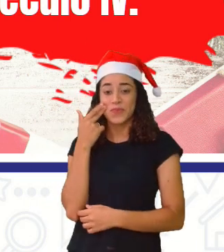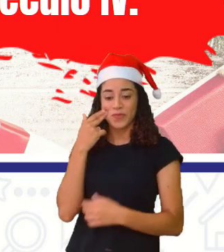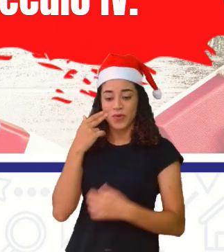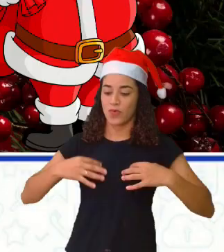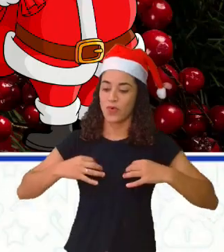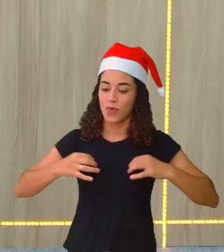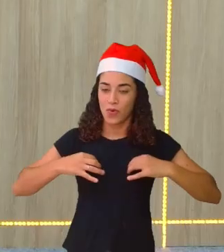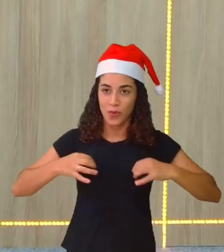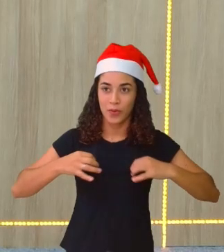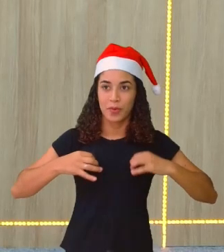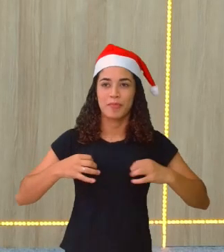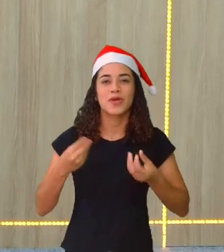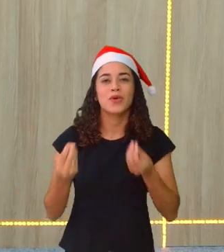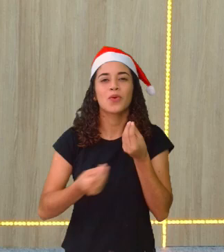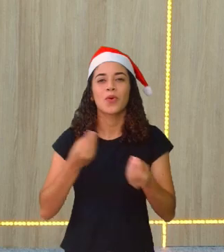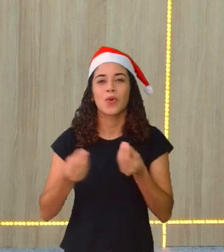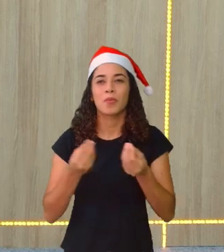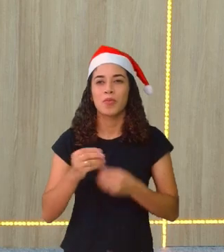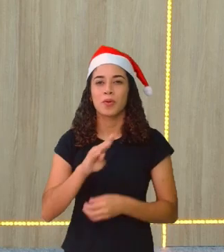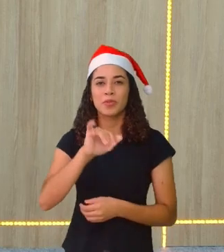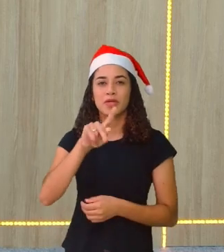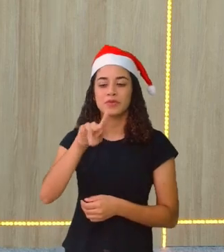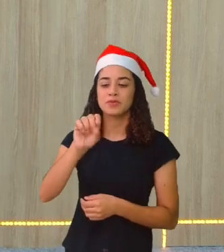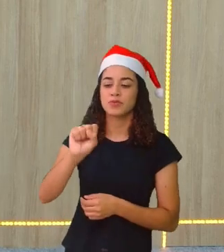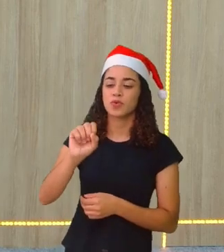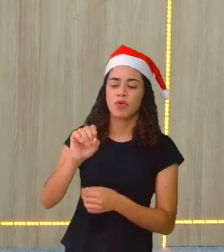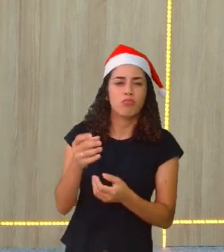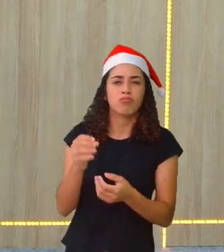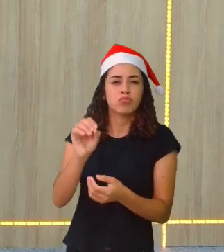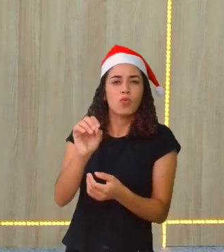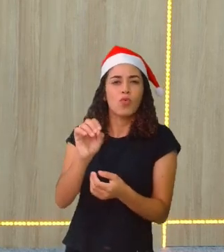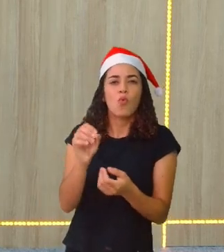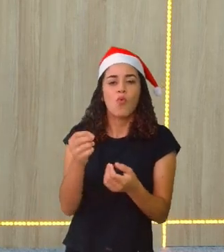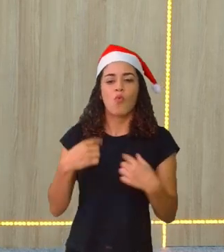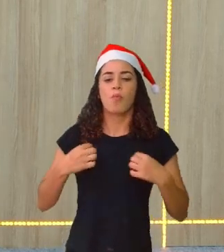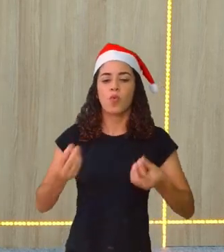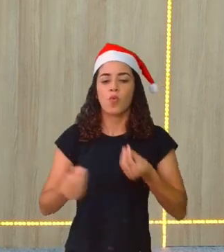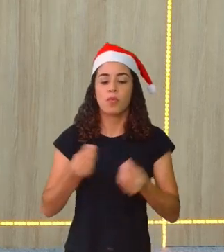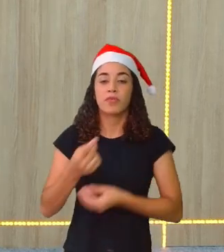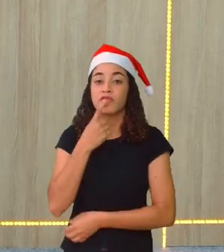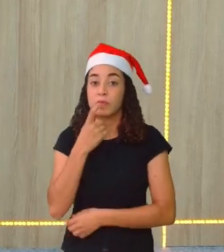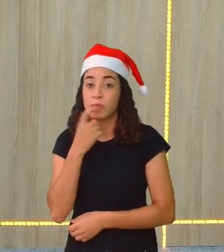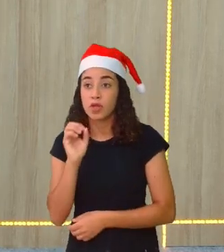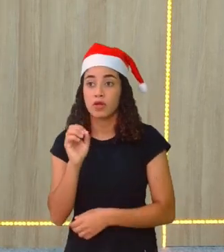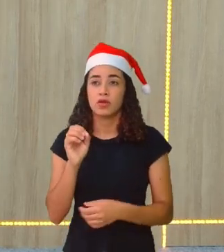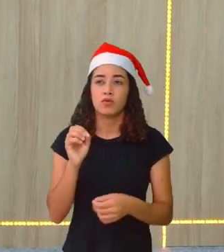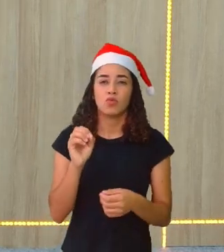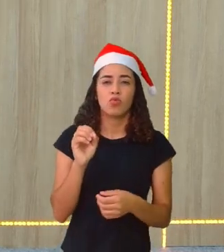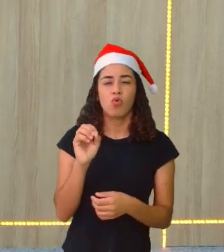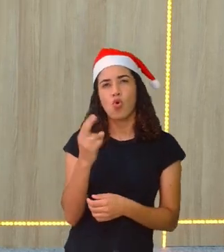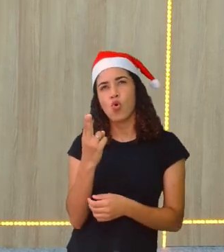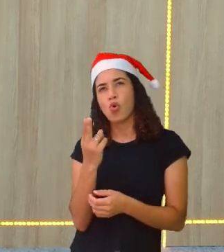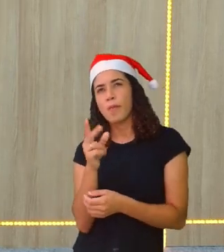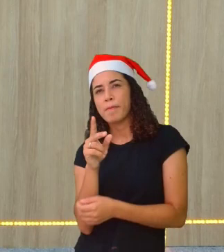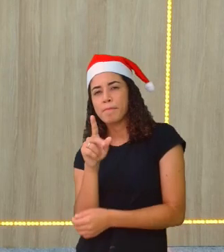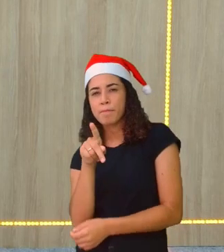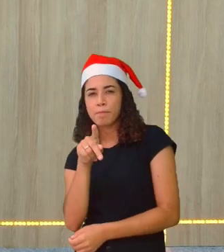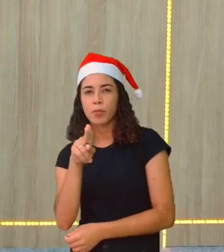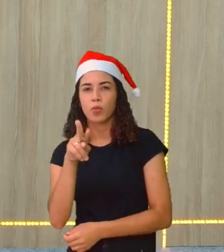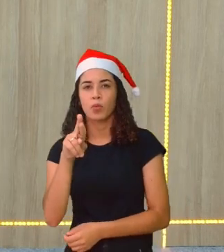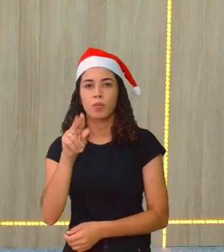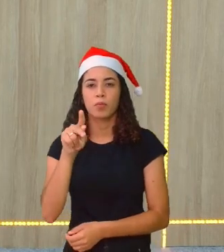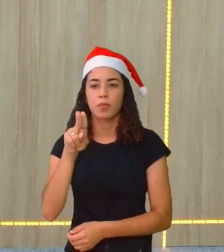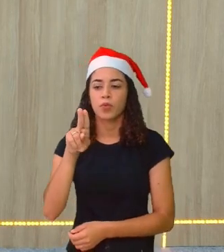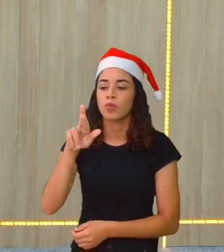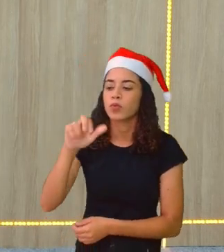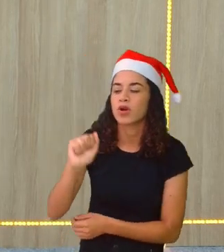dos bispos, ela era nessa cor aqui, ó, o vermelho. Vermelho ou puxando para o púrpura, né, para